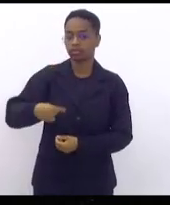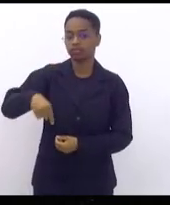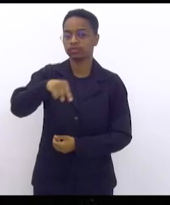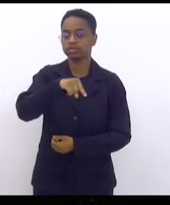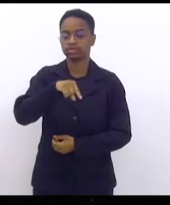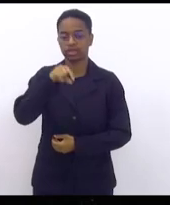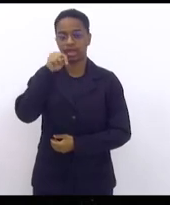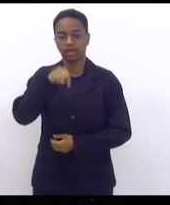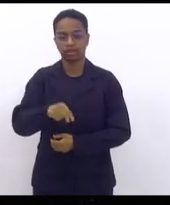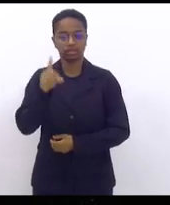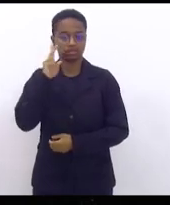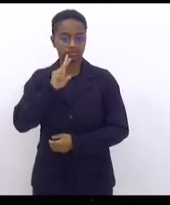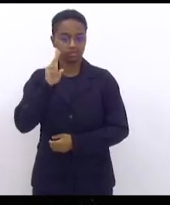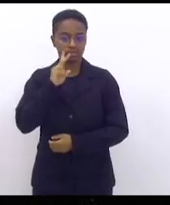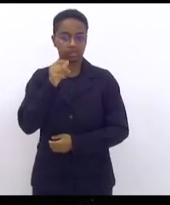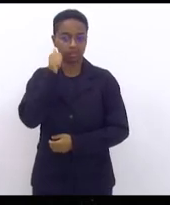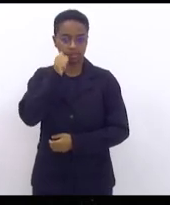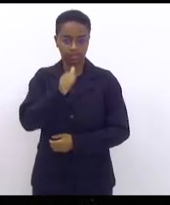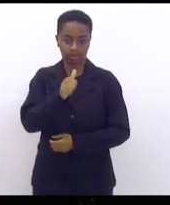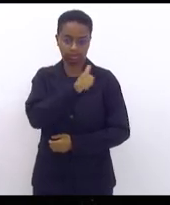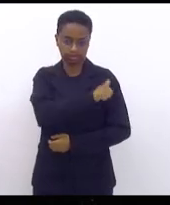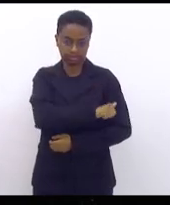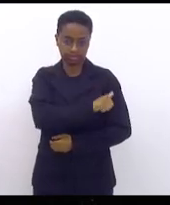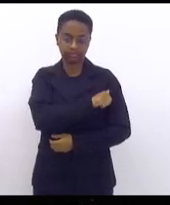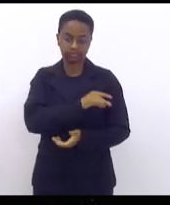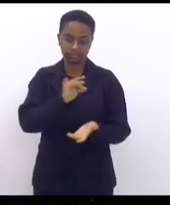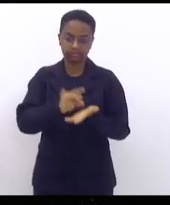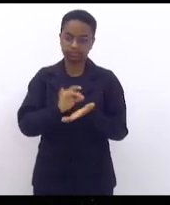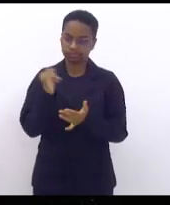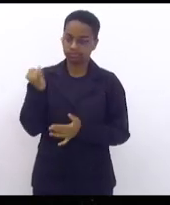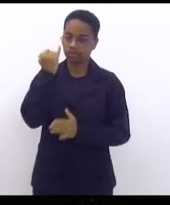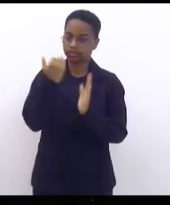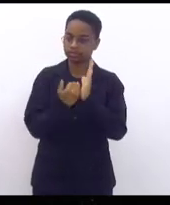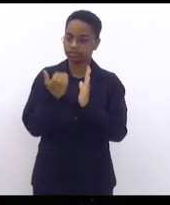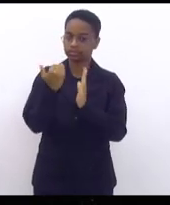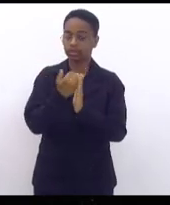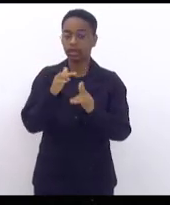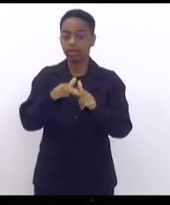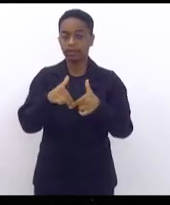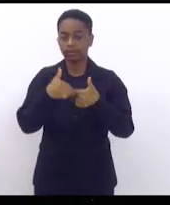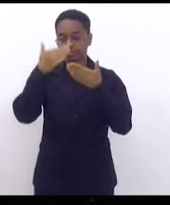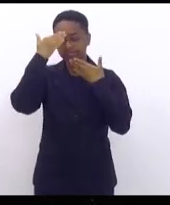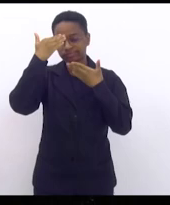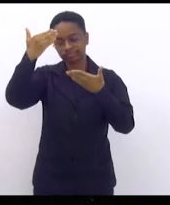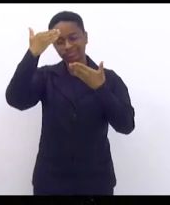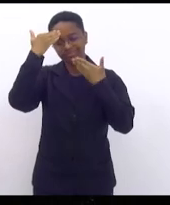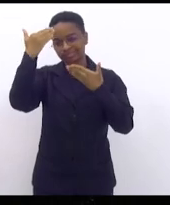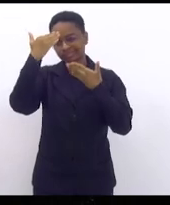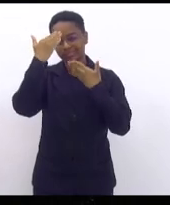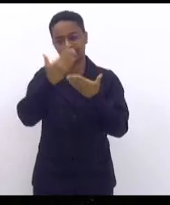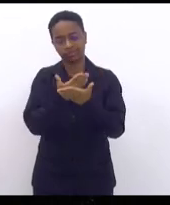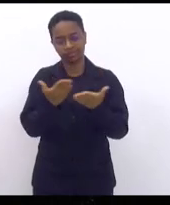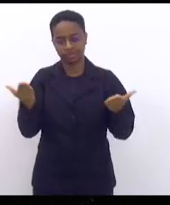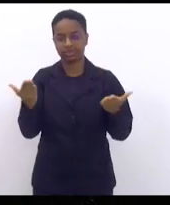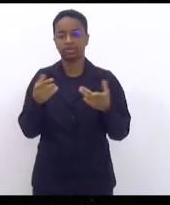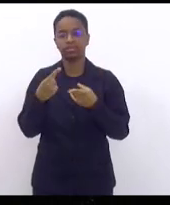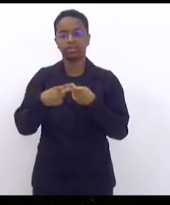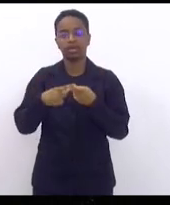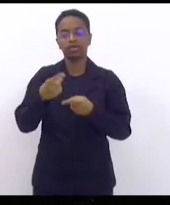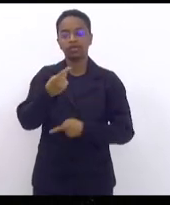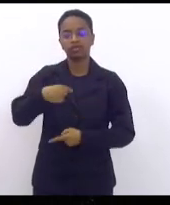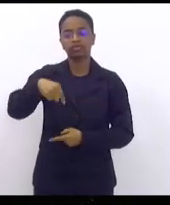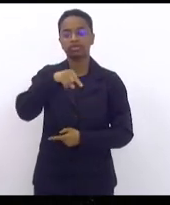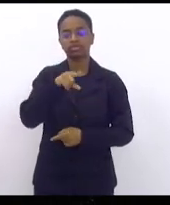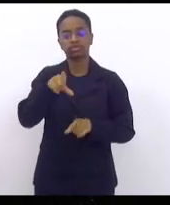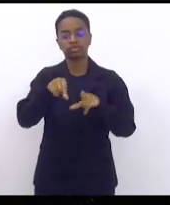das mulheres do Estado do Rio de Janeiro é muito grande. Por isso, muito, muito, muito obrigada por vocês terem